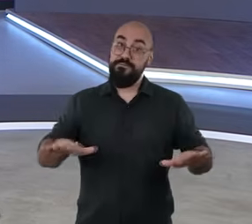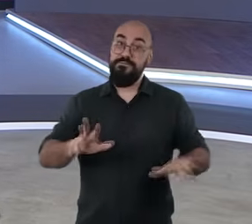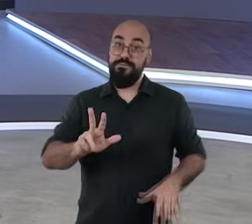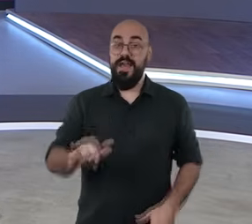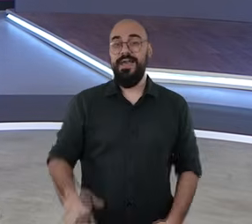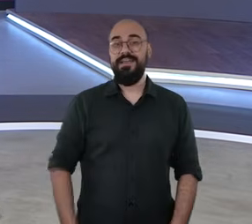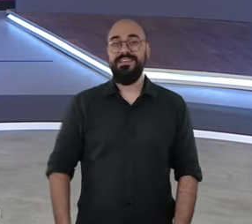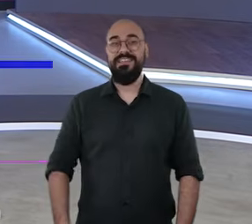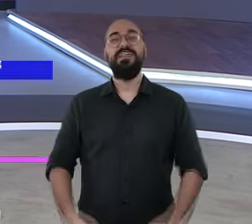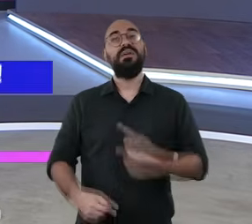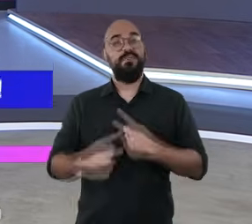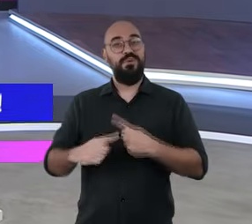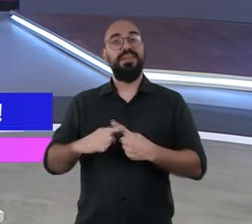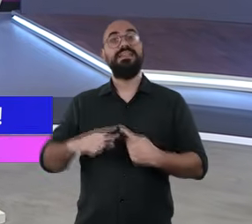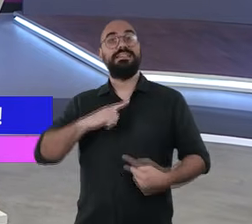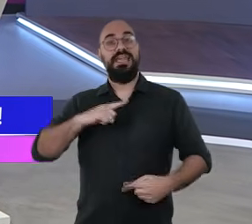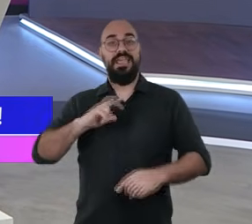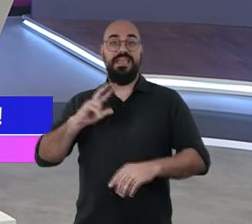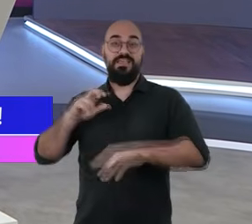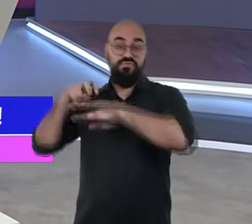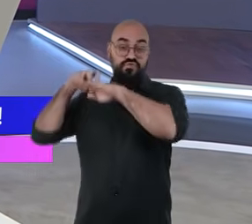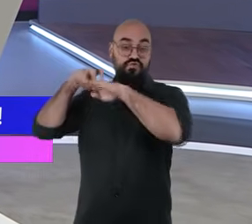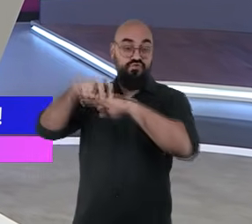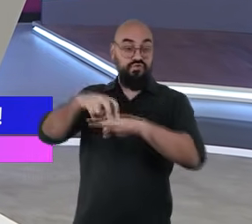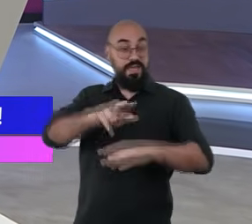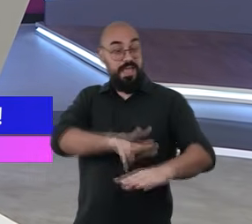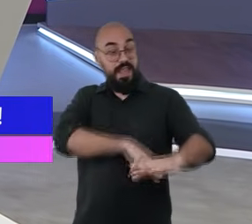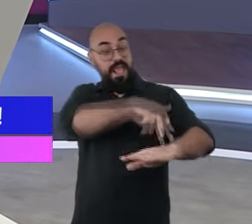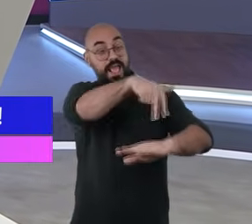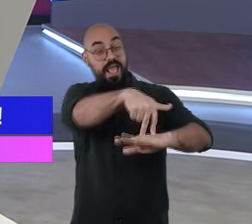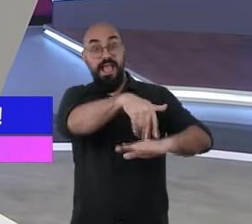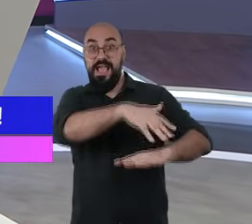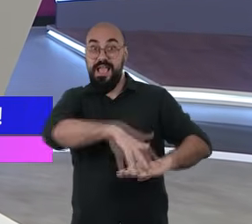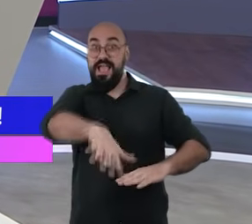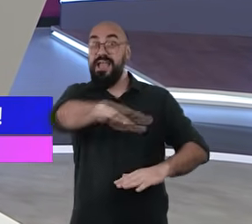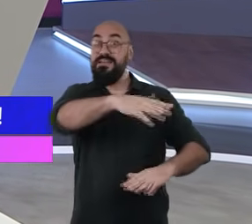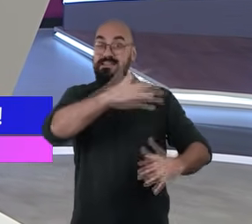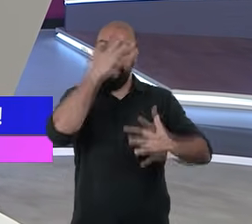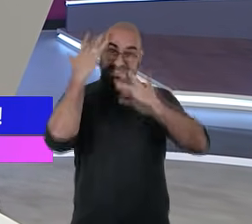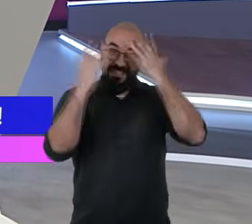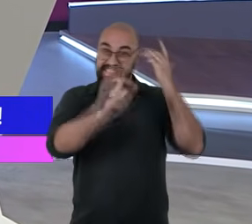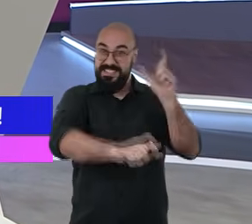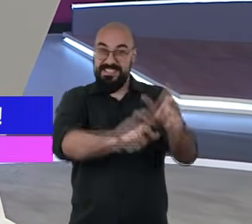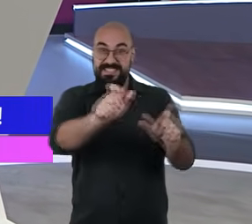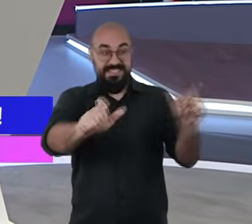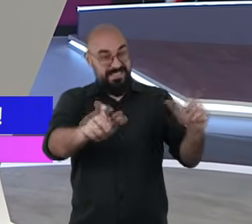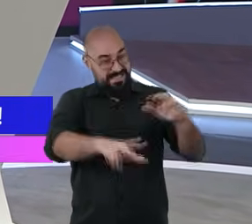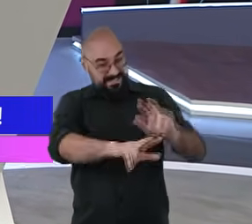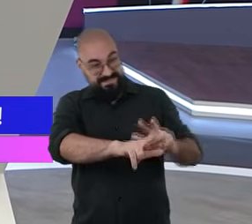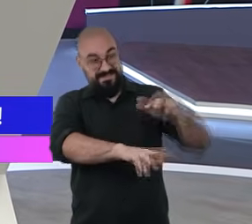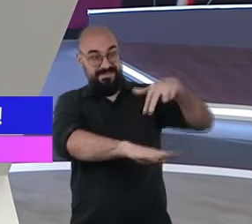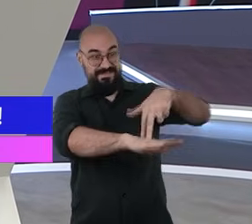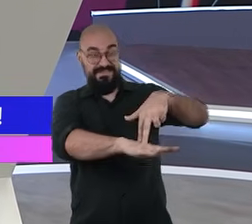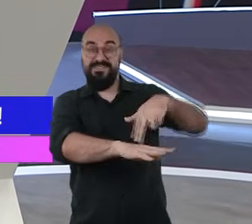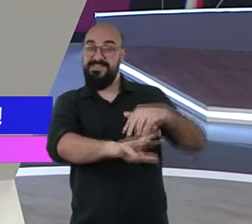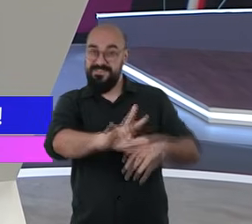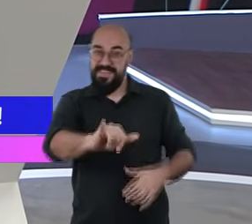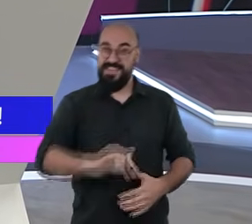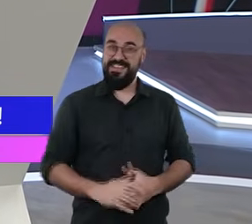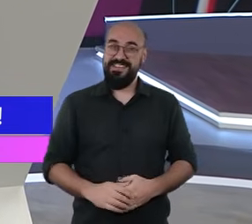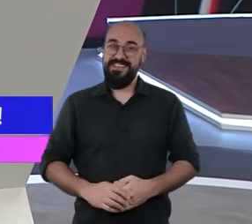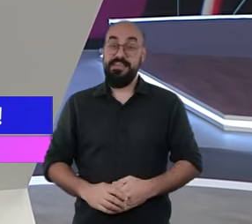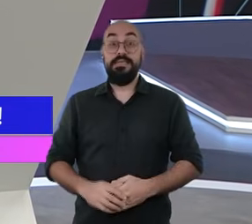Continuando a entender melhor este começo do milênio, vemos que a primeira ressurreição, ela marca